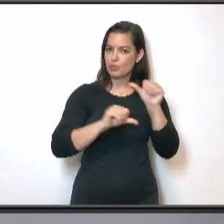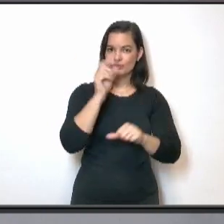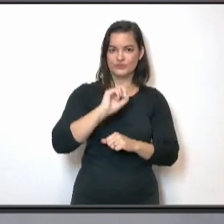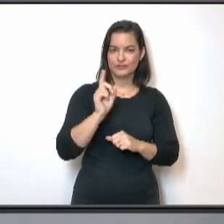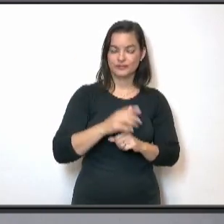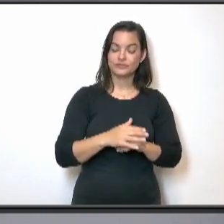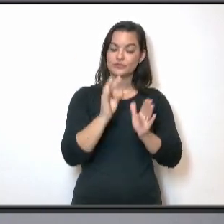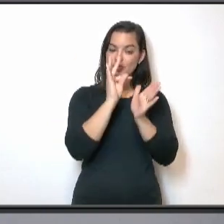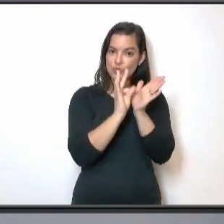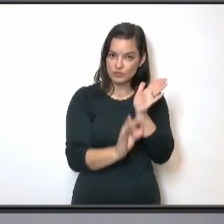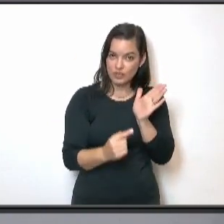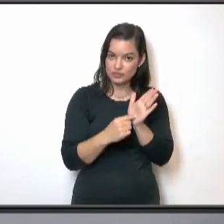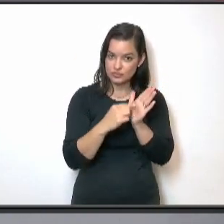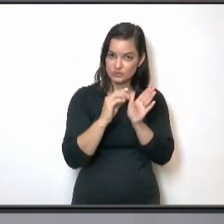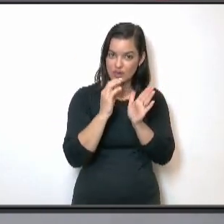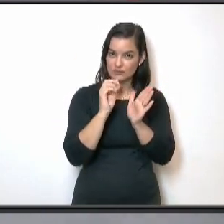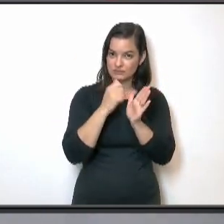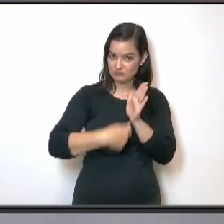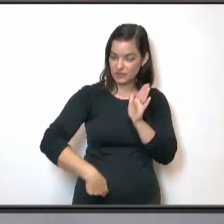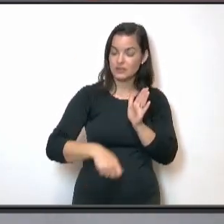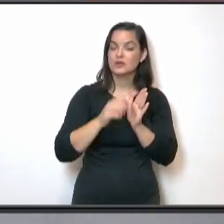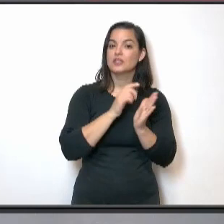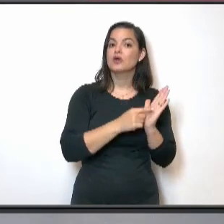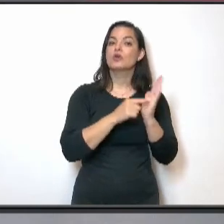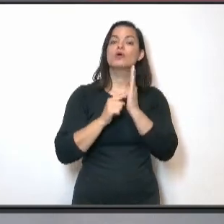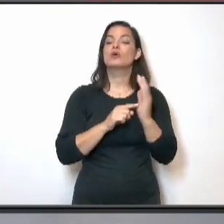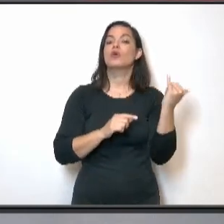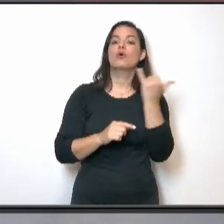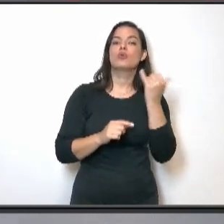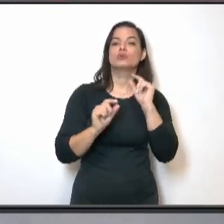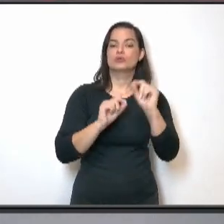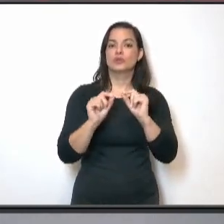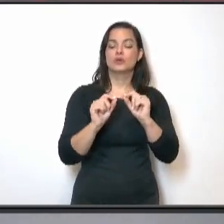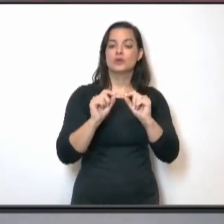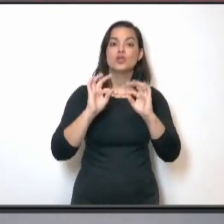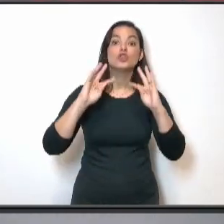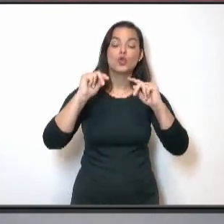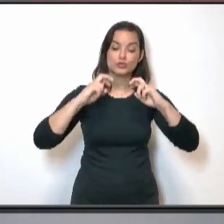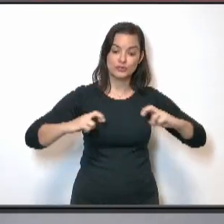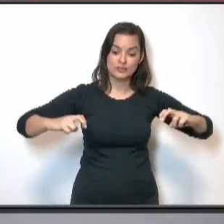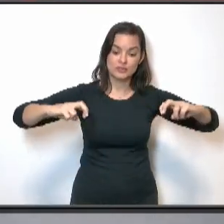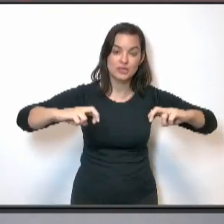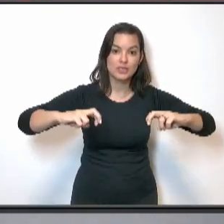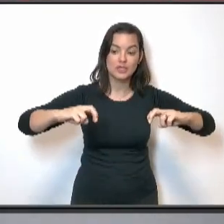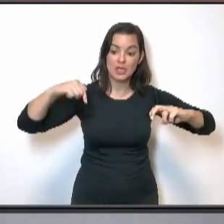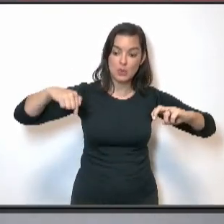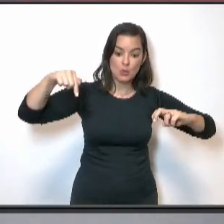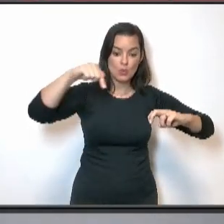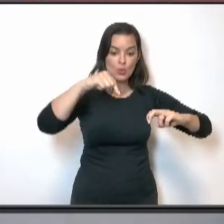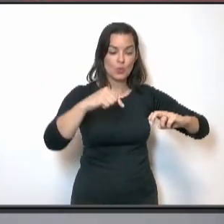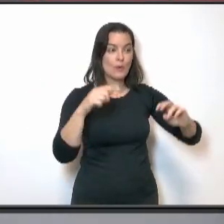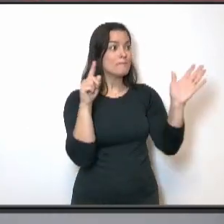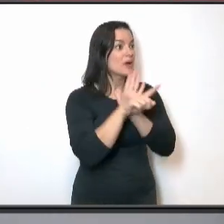nos conta que eles sentam ali e ninguém tinha coragem de perguntar: quem és tu? Porque eles